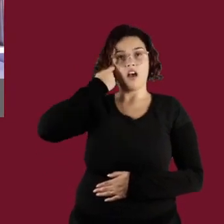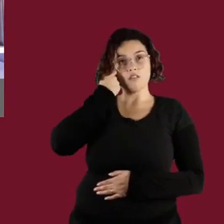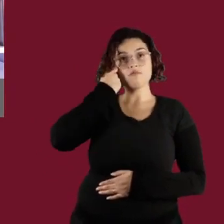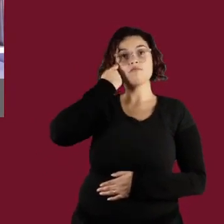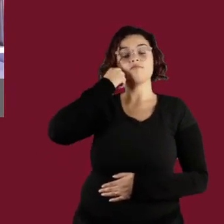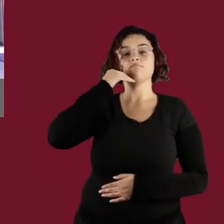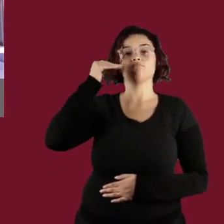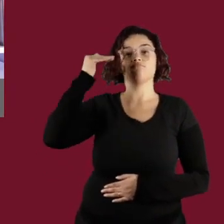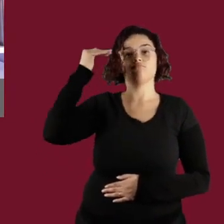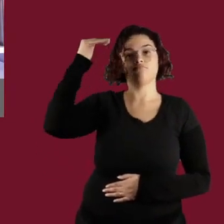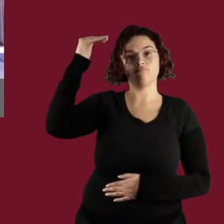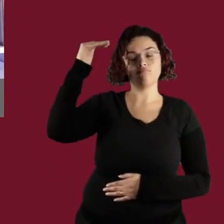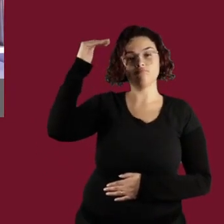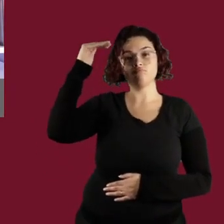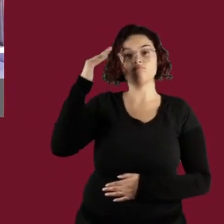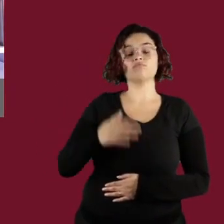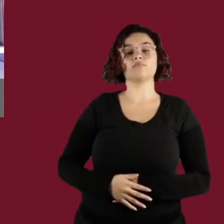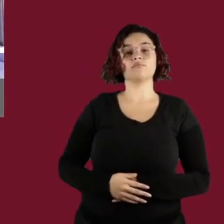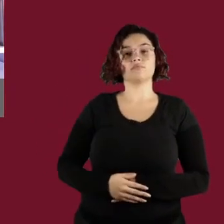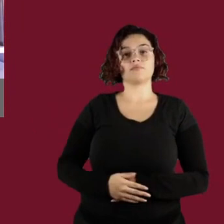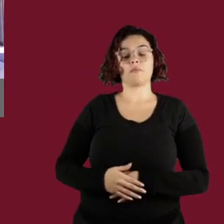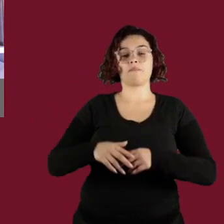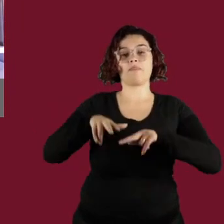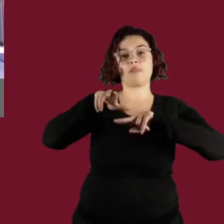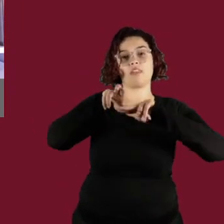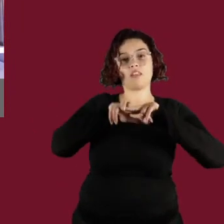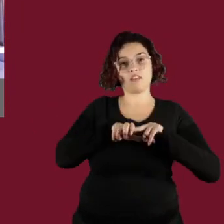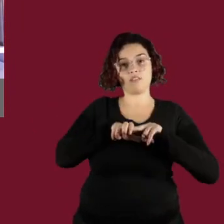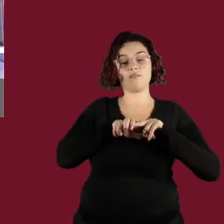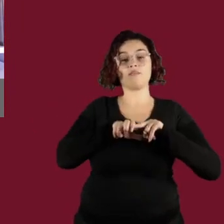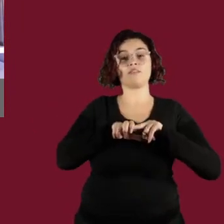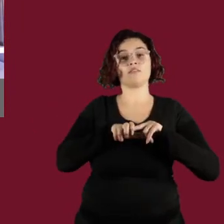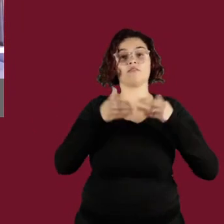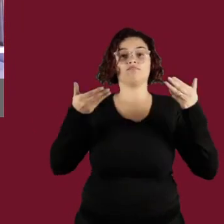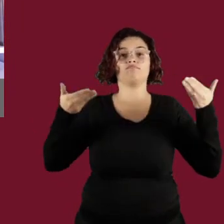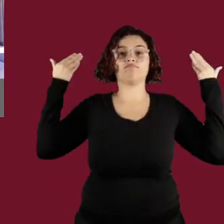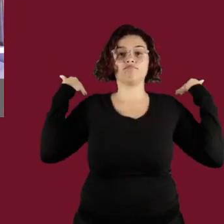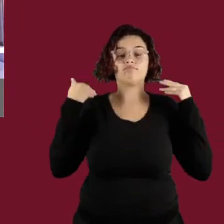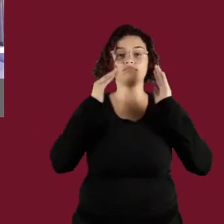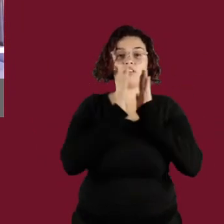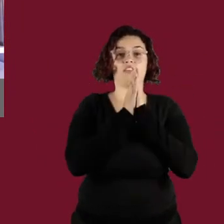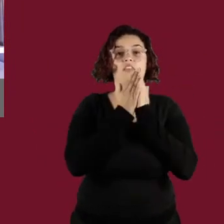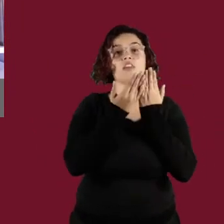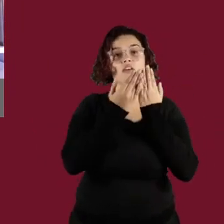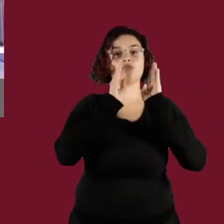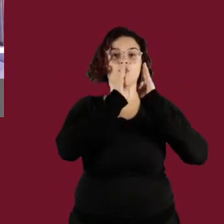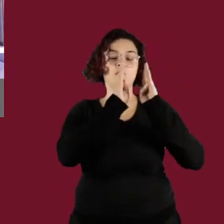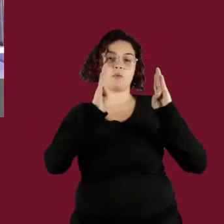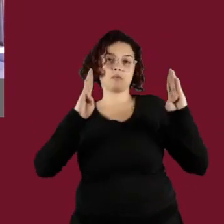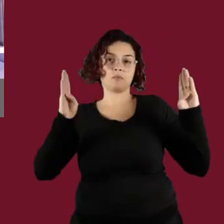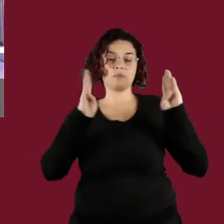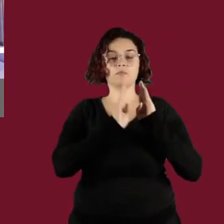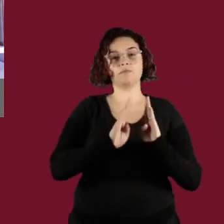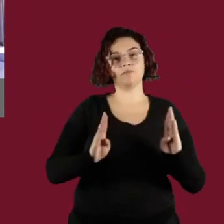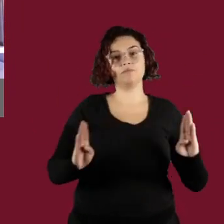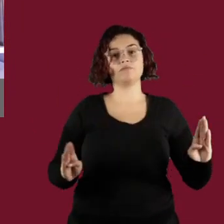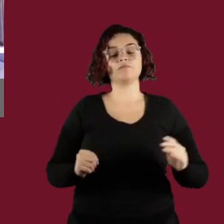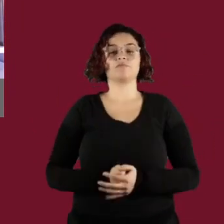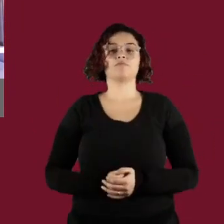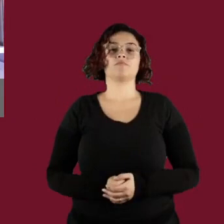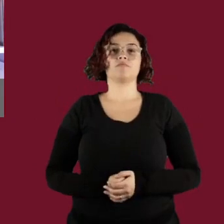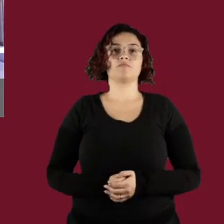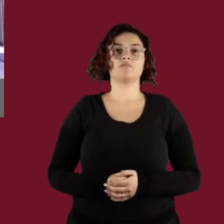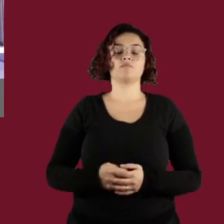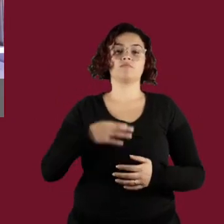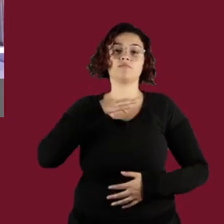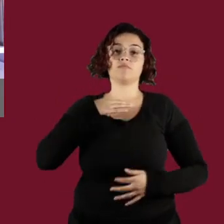estou sentado em frente a uma estante com alguns livros, tenho um